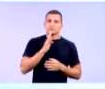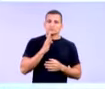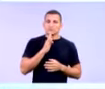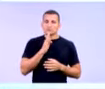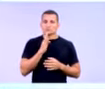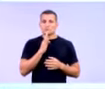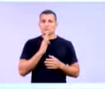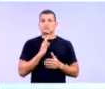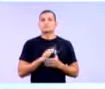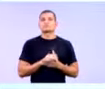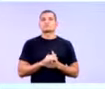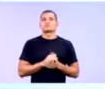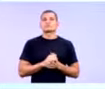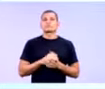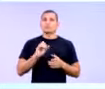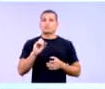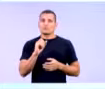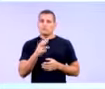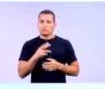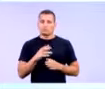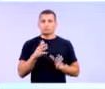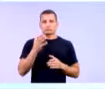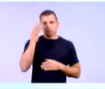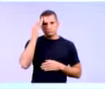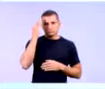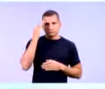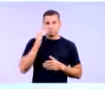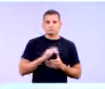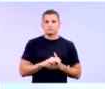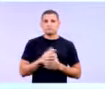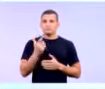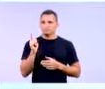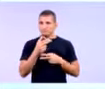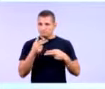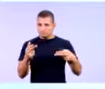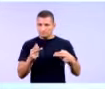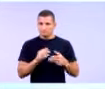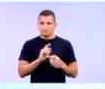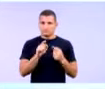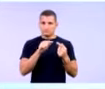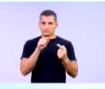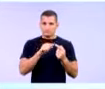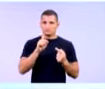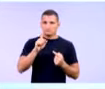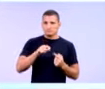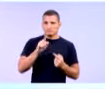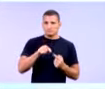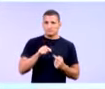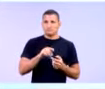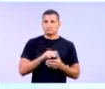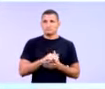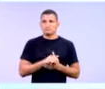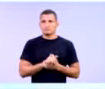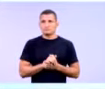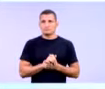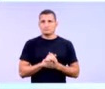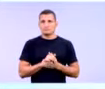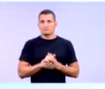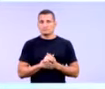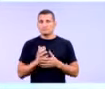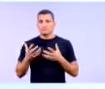você não sabe, ou até mesmo que sabe. Outro detalhe, a finalidade é fazer com que a